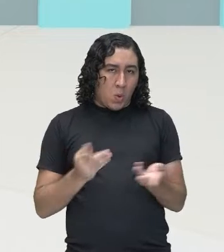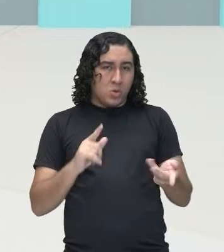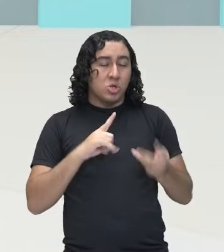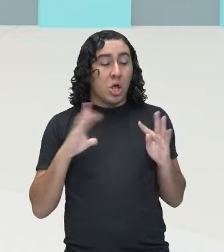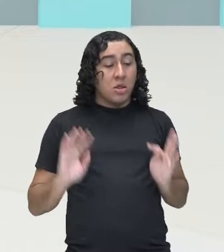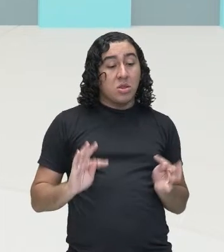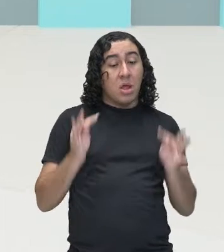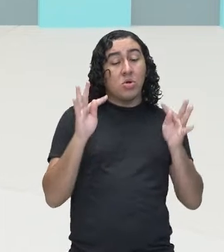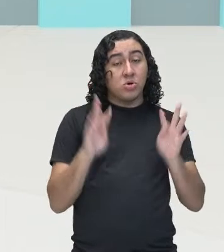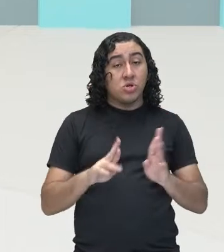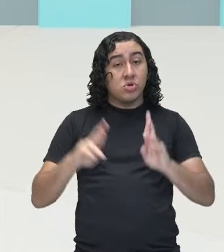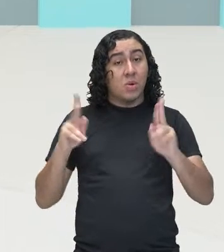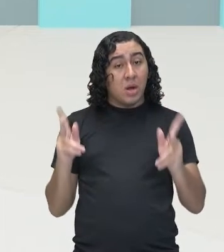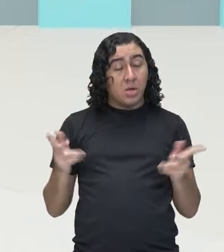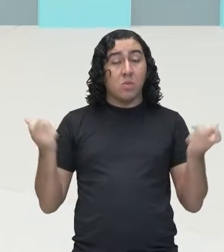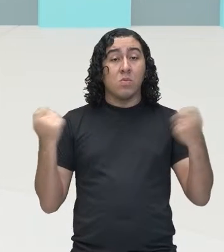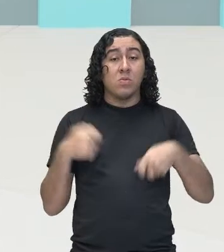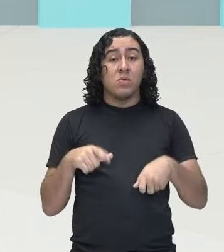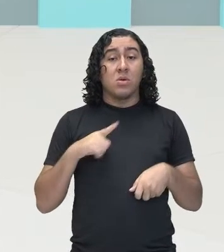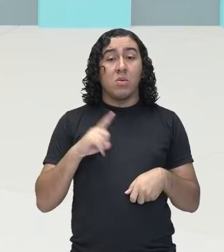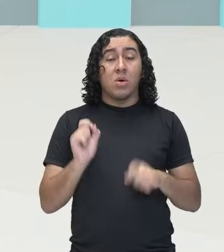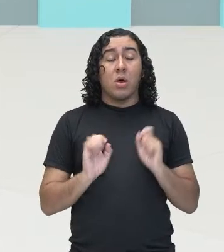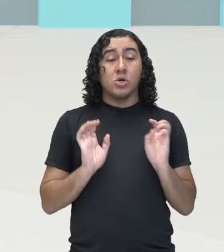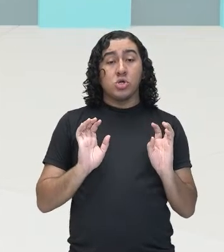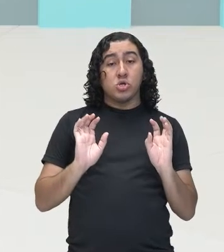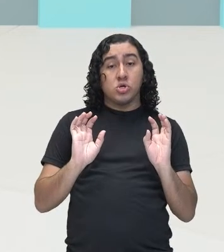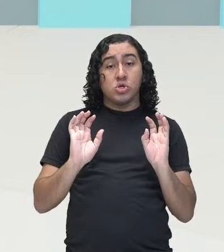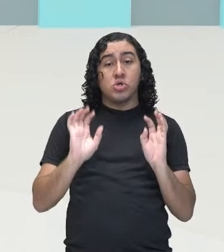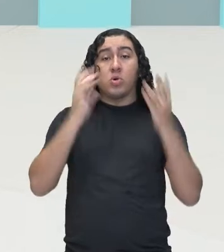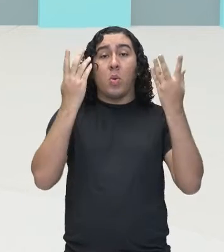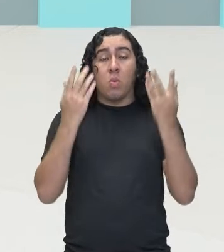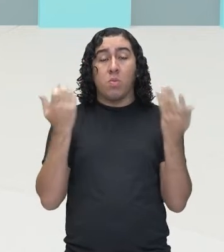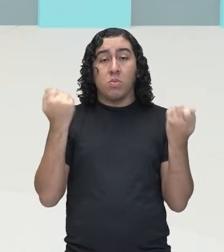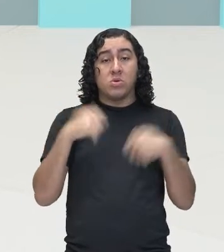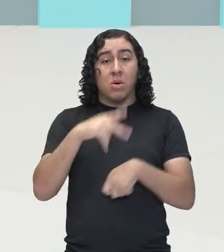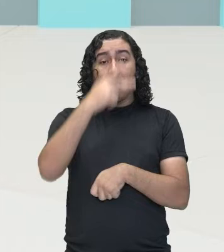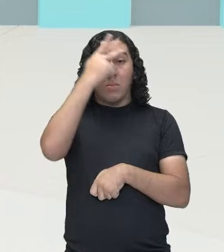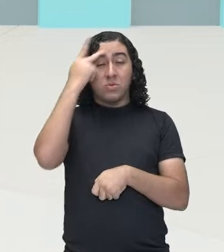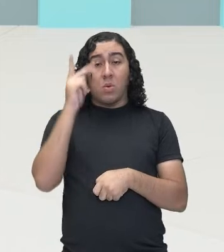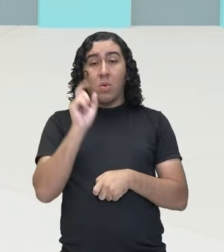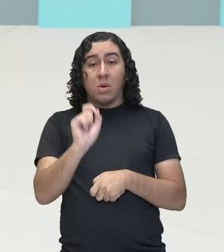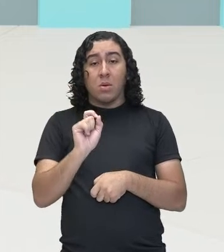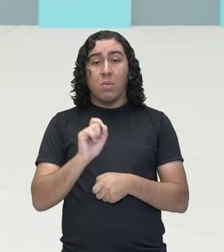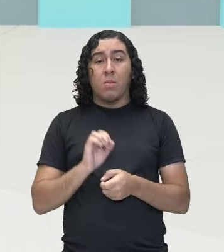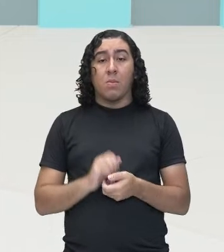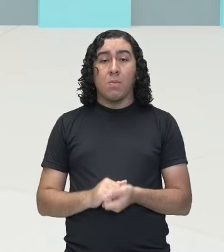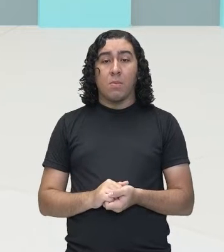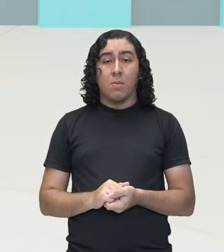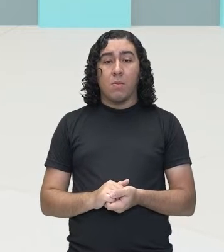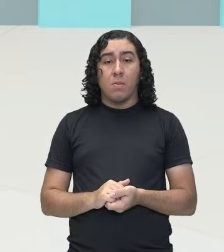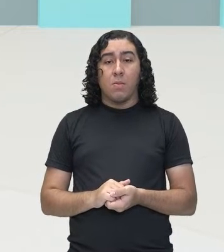avançada, existem os shows onde os espectadores eles podem